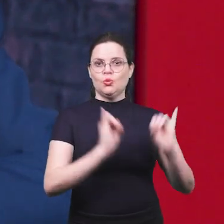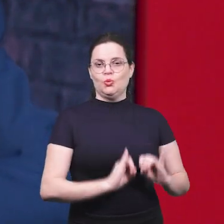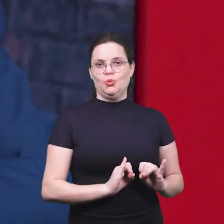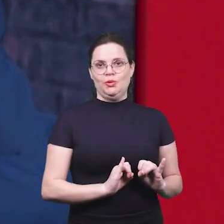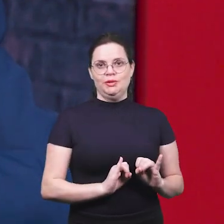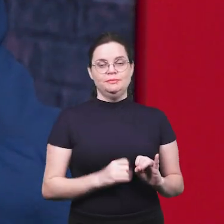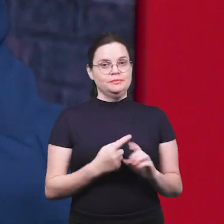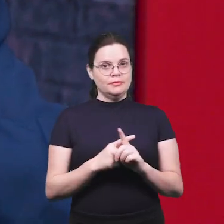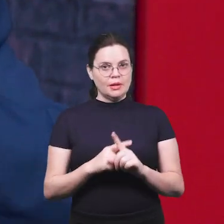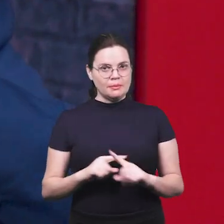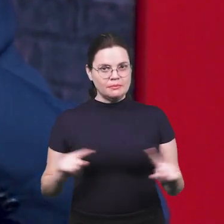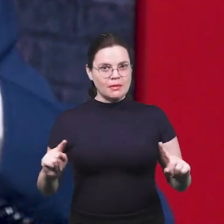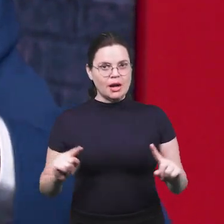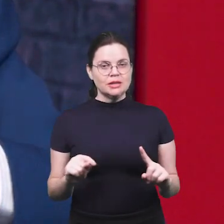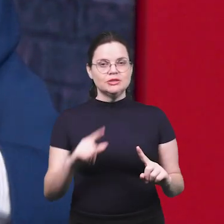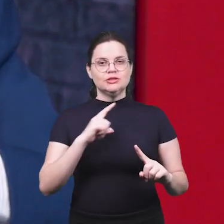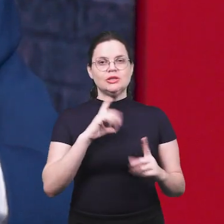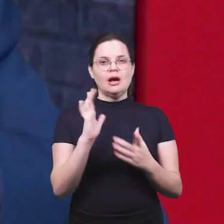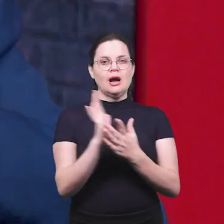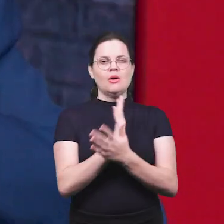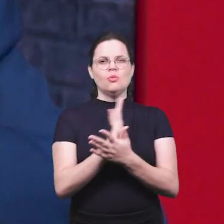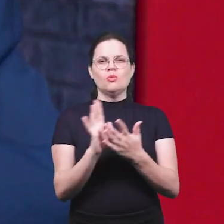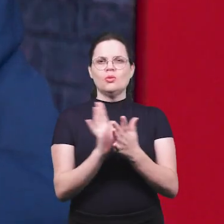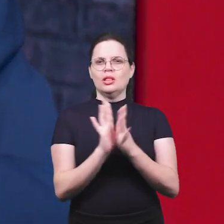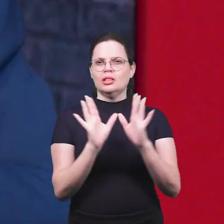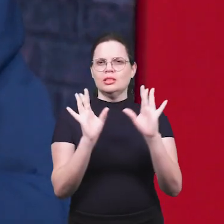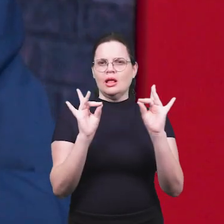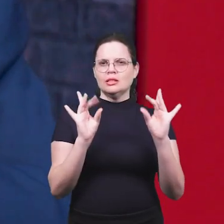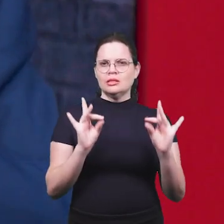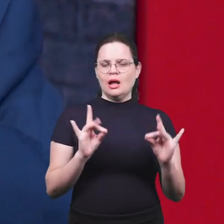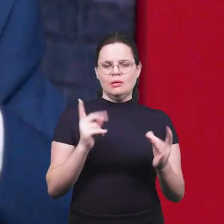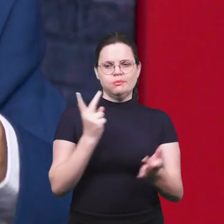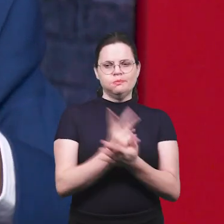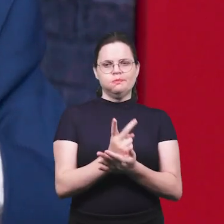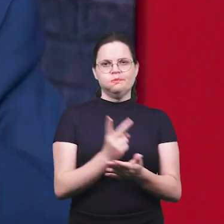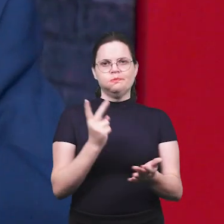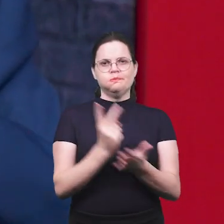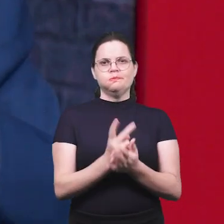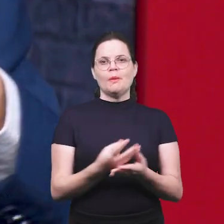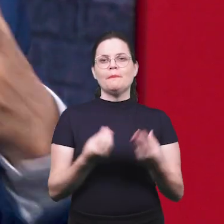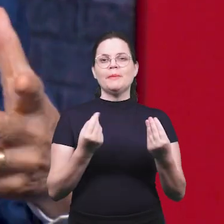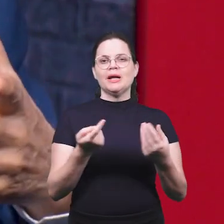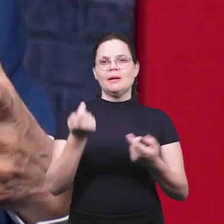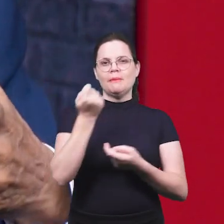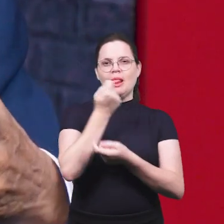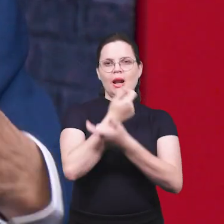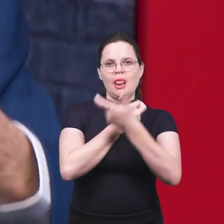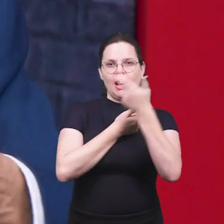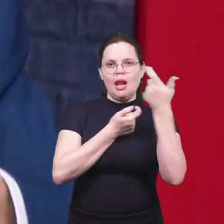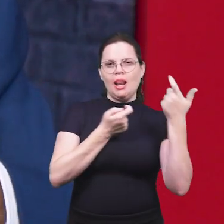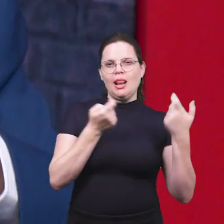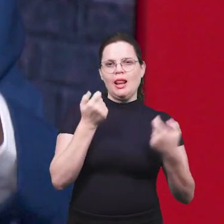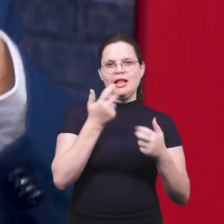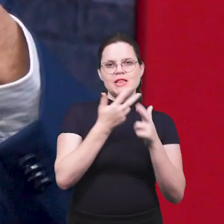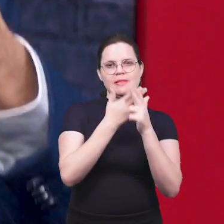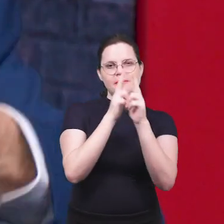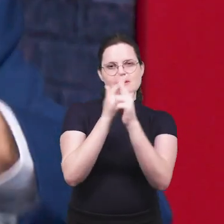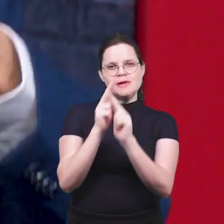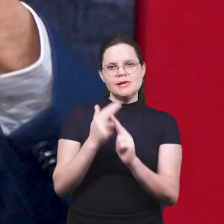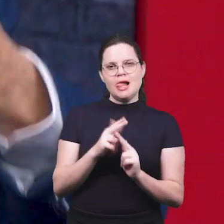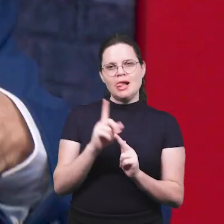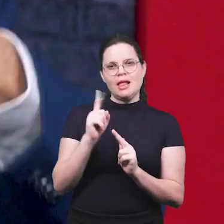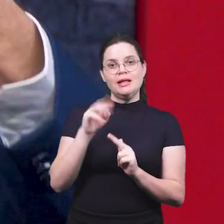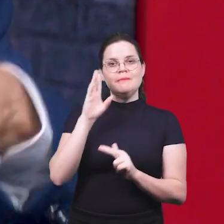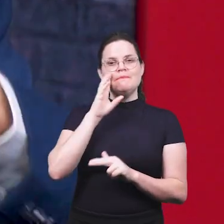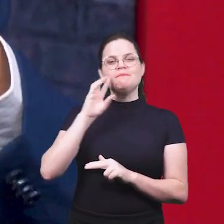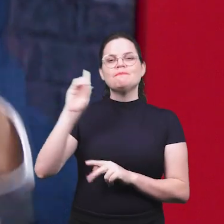ela mantinha alguns detalhes para dar uma formalidade, uma capa de que estava tudo